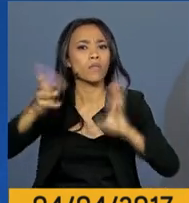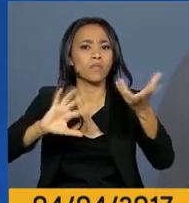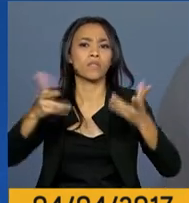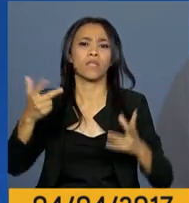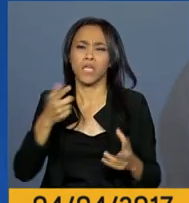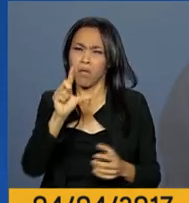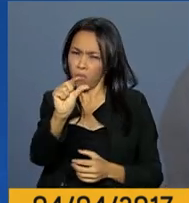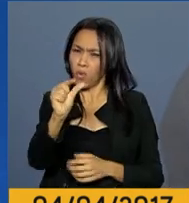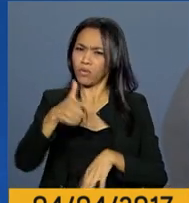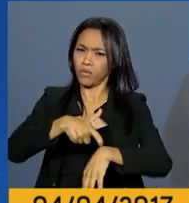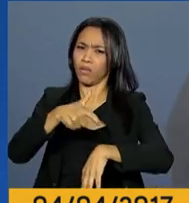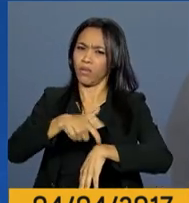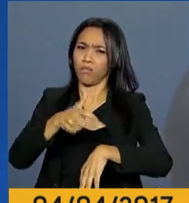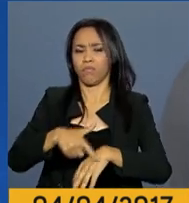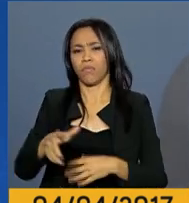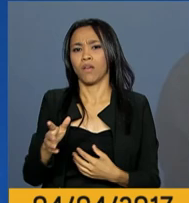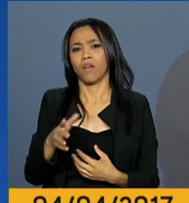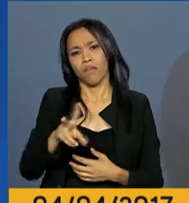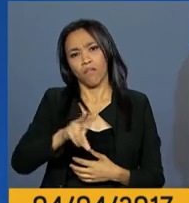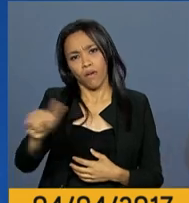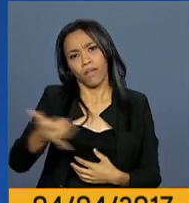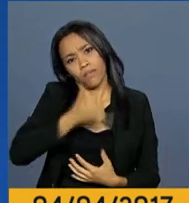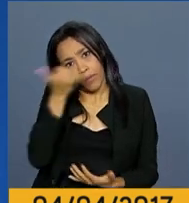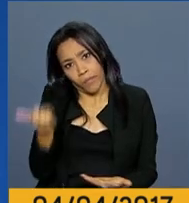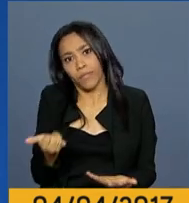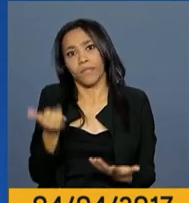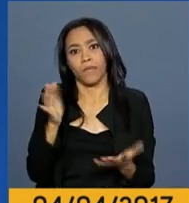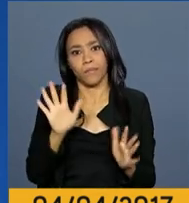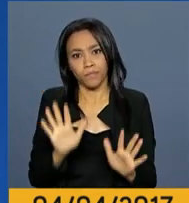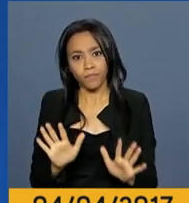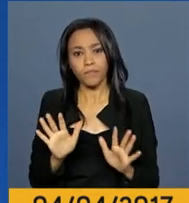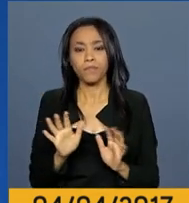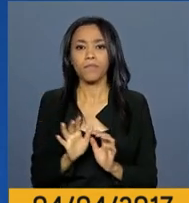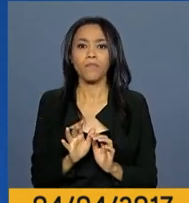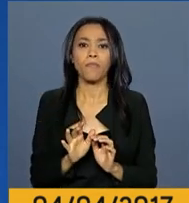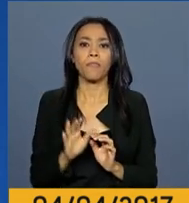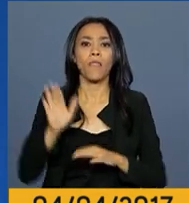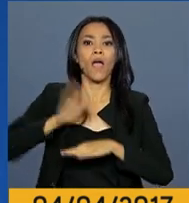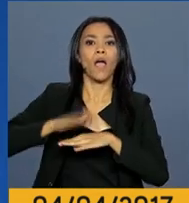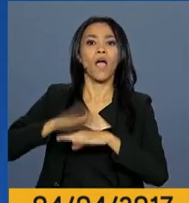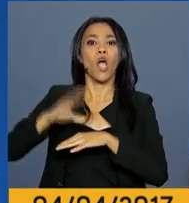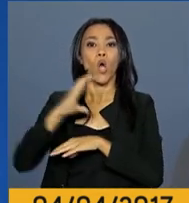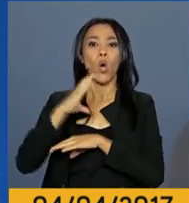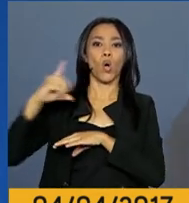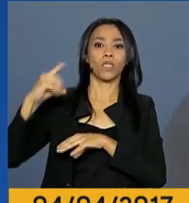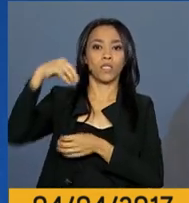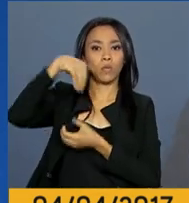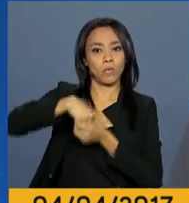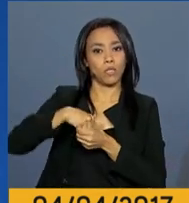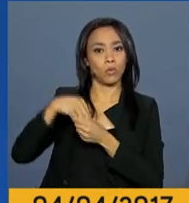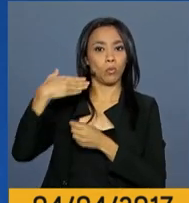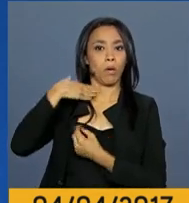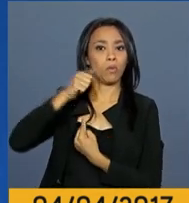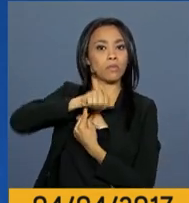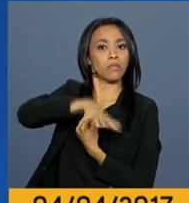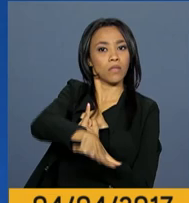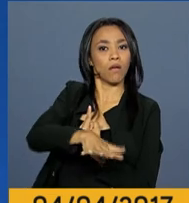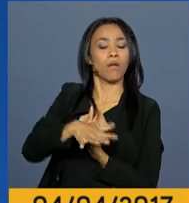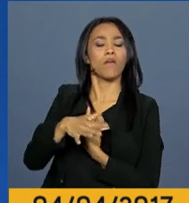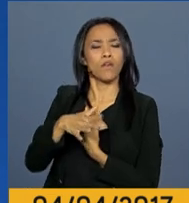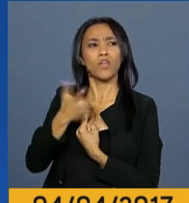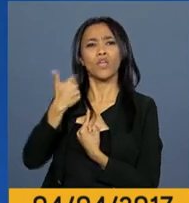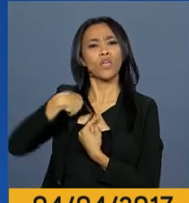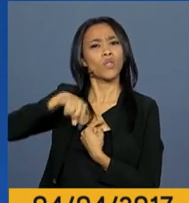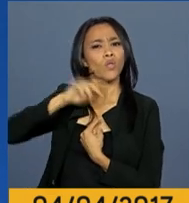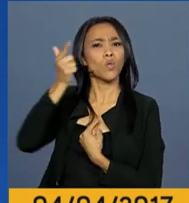em pouco tempo, vai depender muito naturalmente da avaliação da coordenação lá do Banco Central, é muito provável que cheguemos